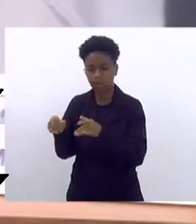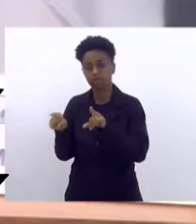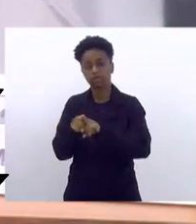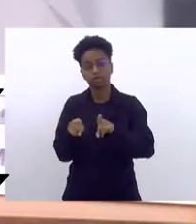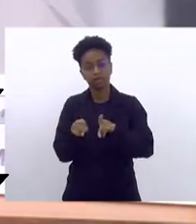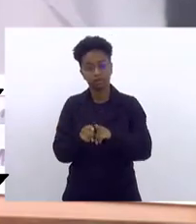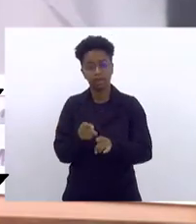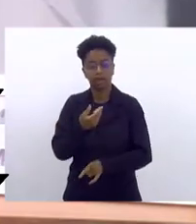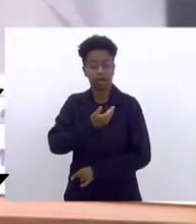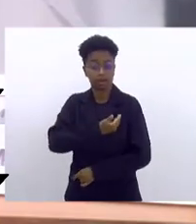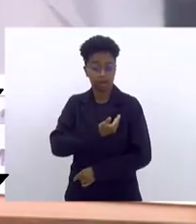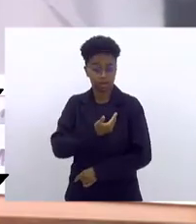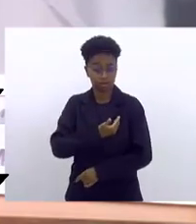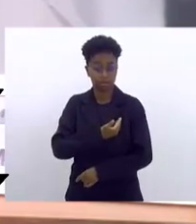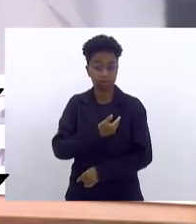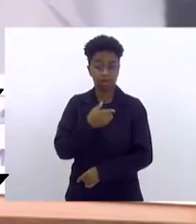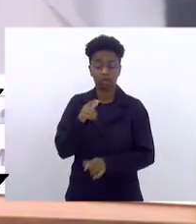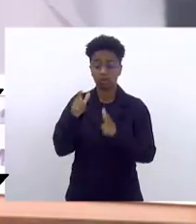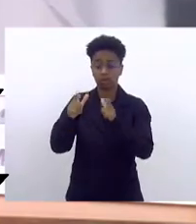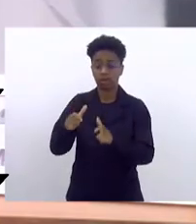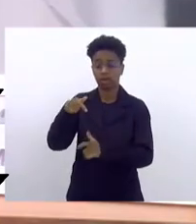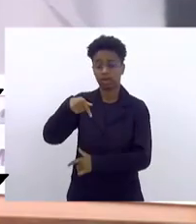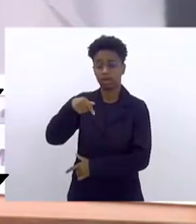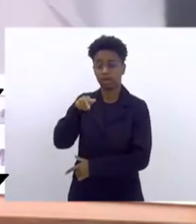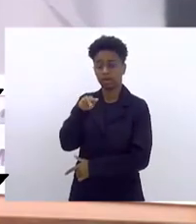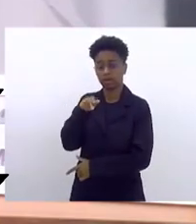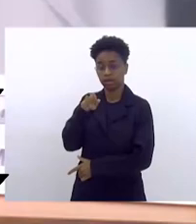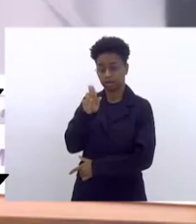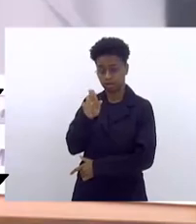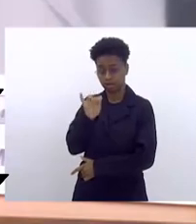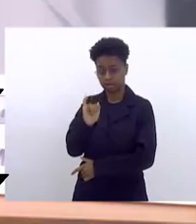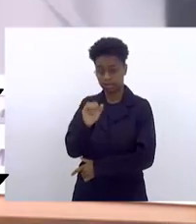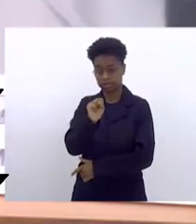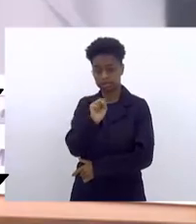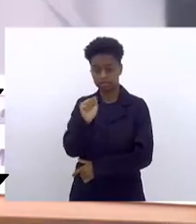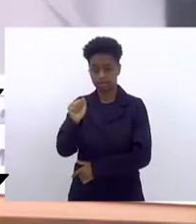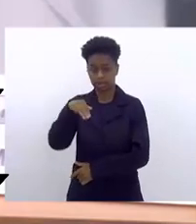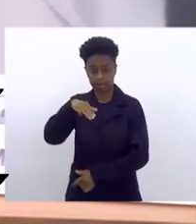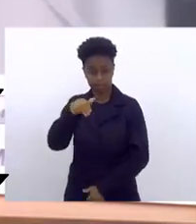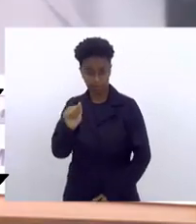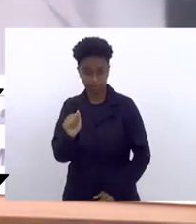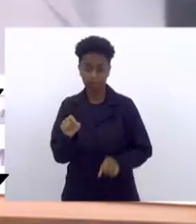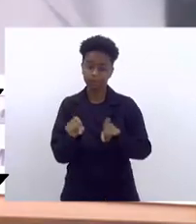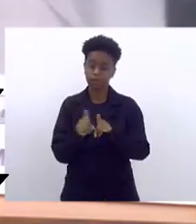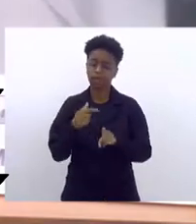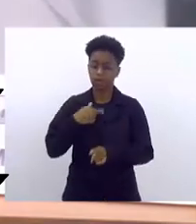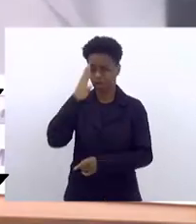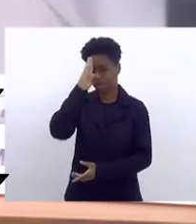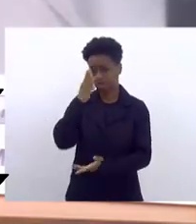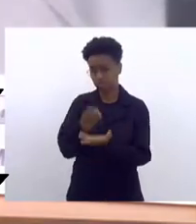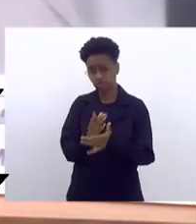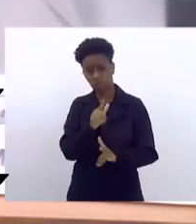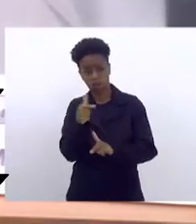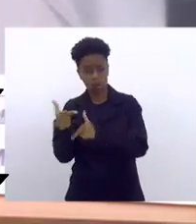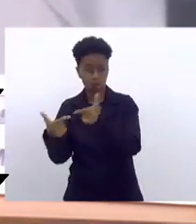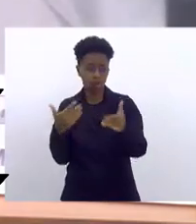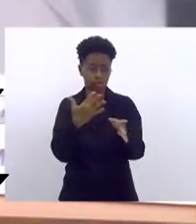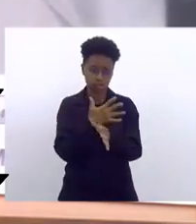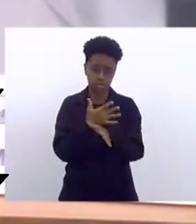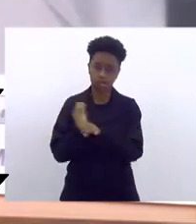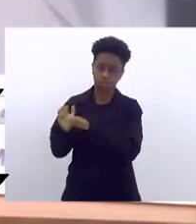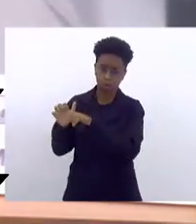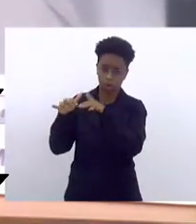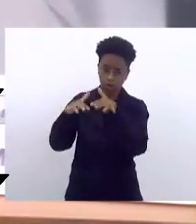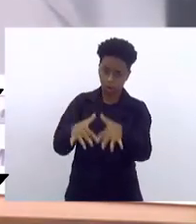companheiras de Quissamã e eu acho que muitos outros municípios tem aqui de forma que eu